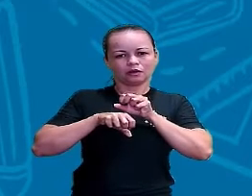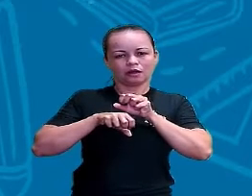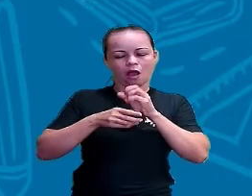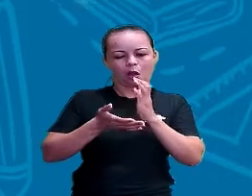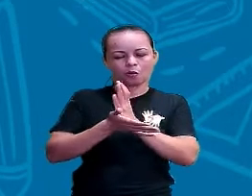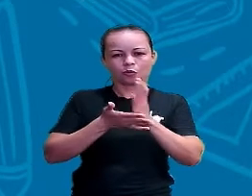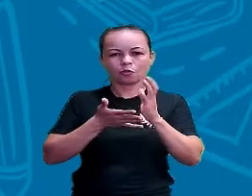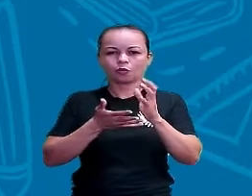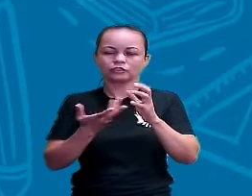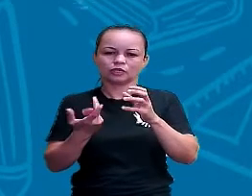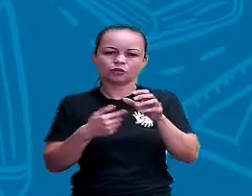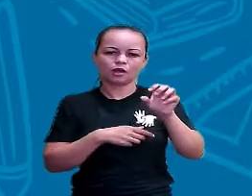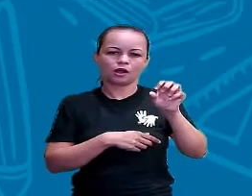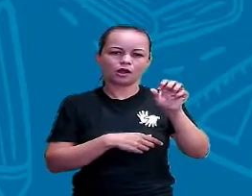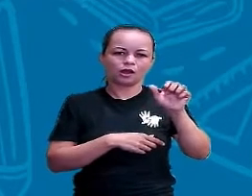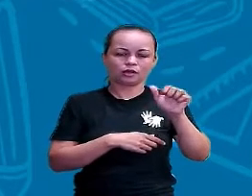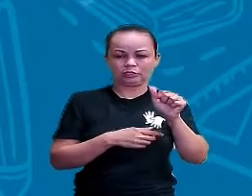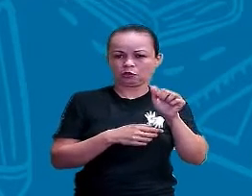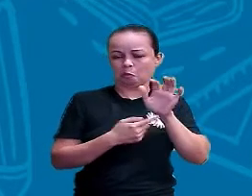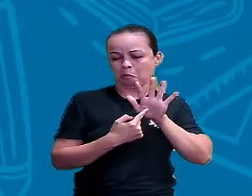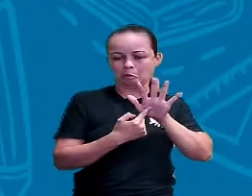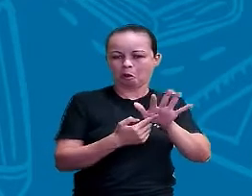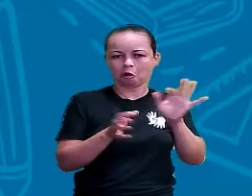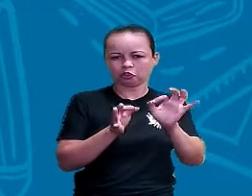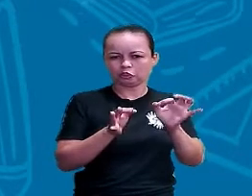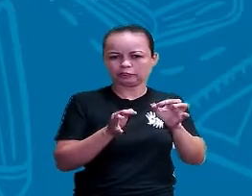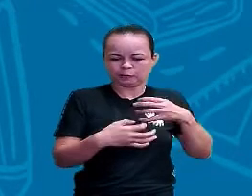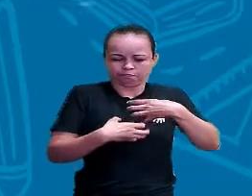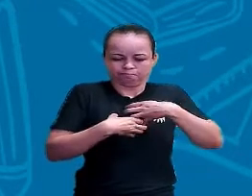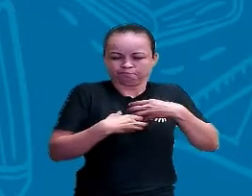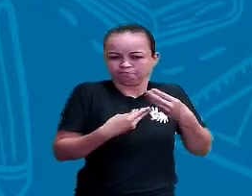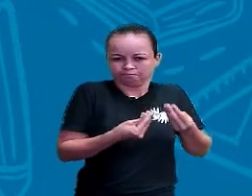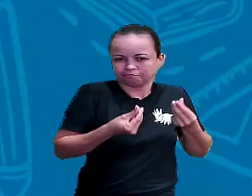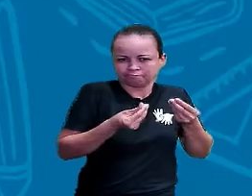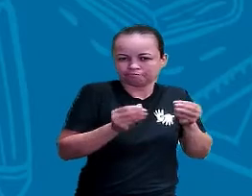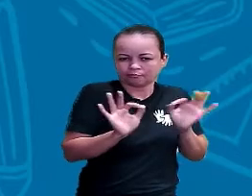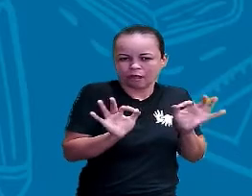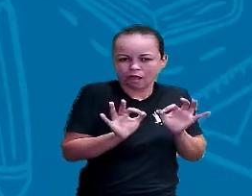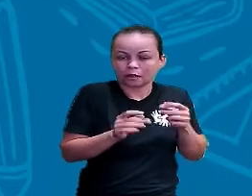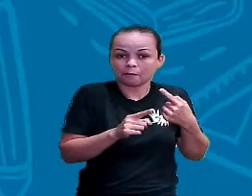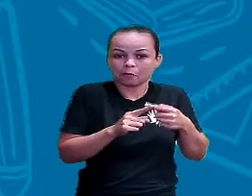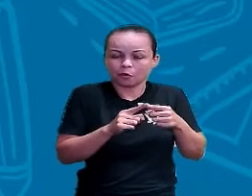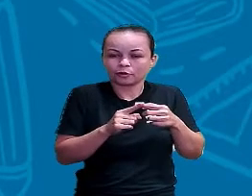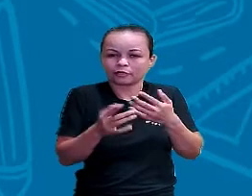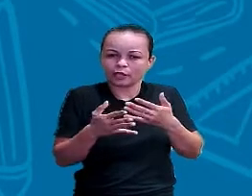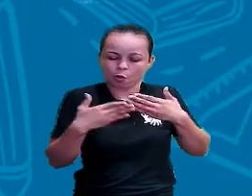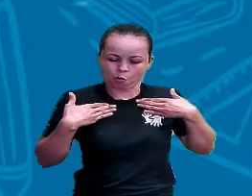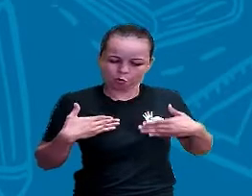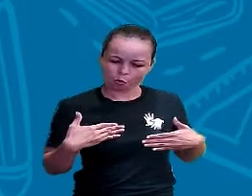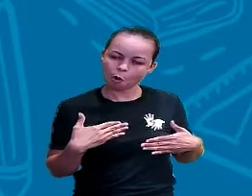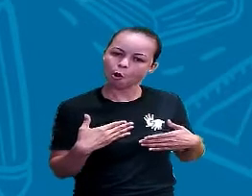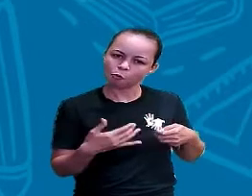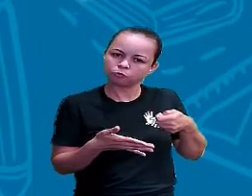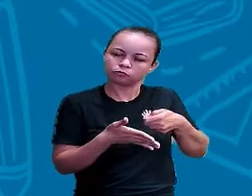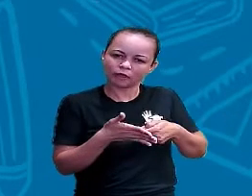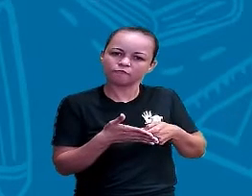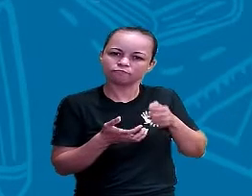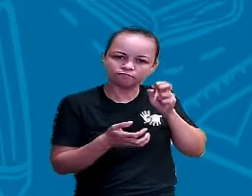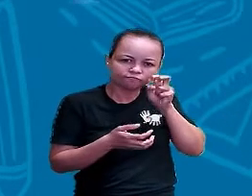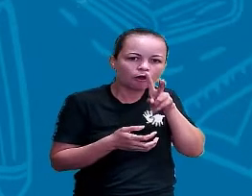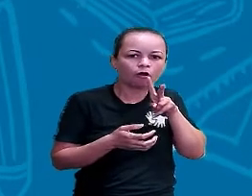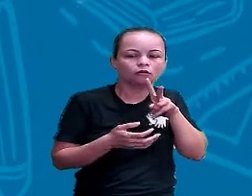são assintomáticas, né, não mostram nenhum tipo de sintoma porque o organismo está mais resistente, e outras pessoas desenvolvem,